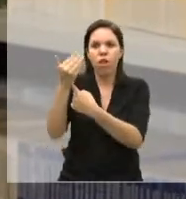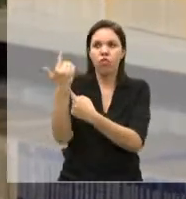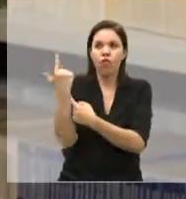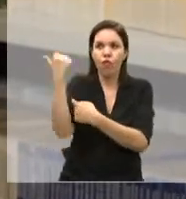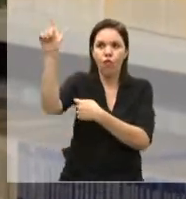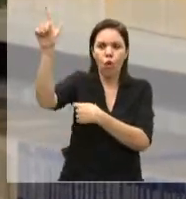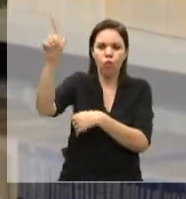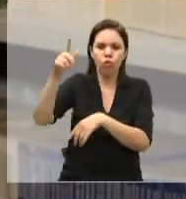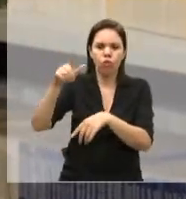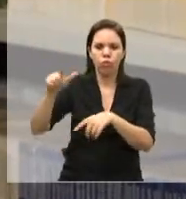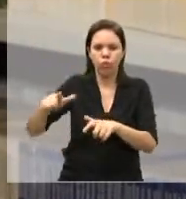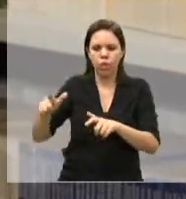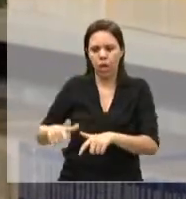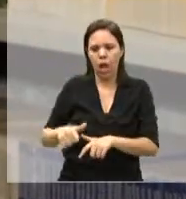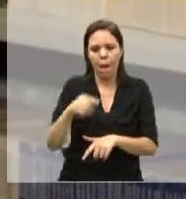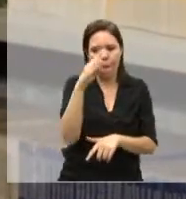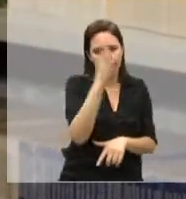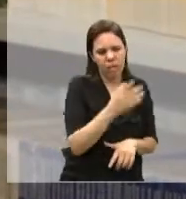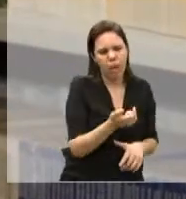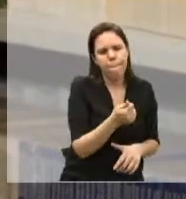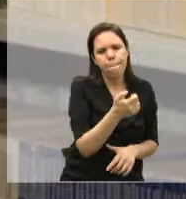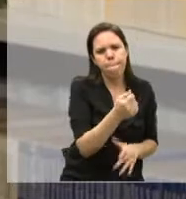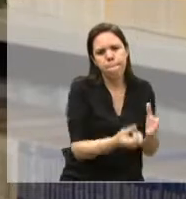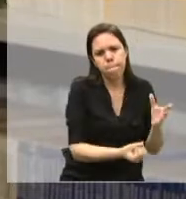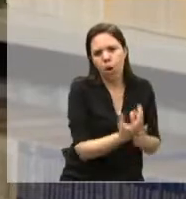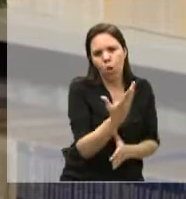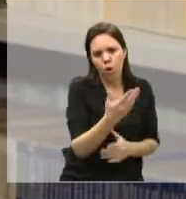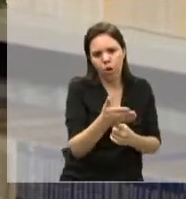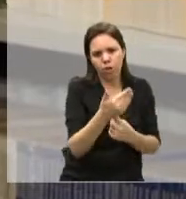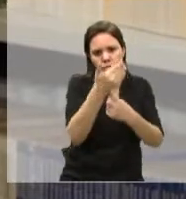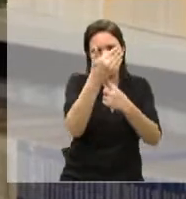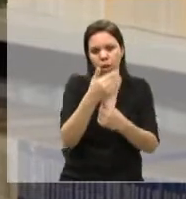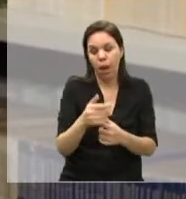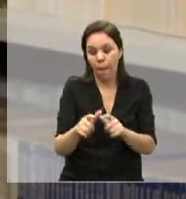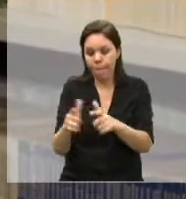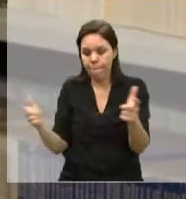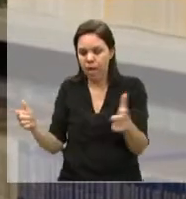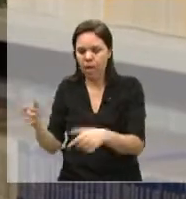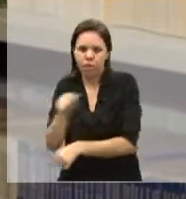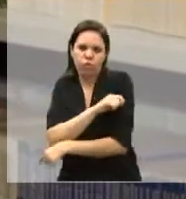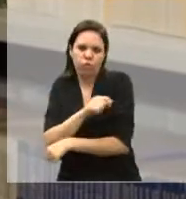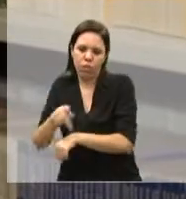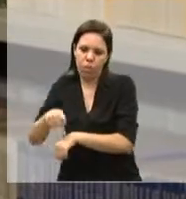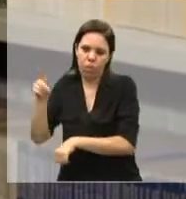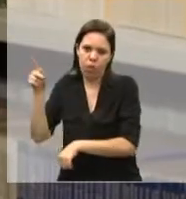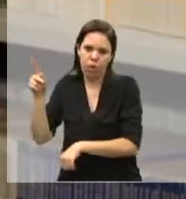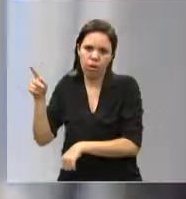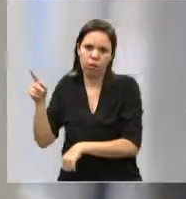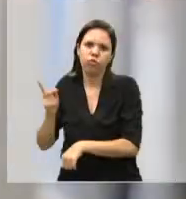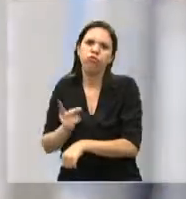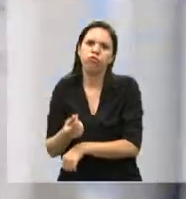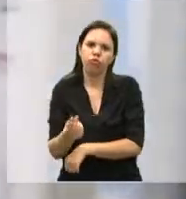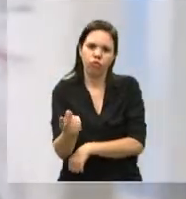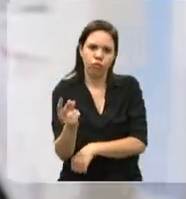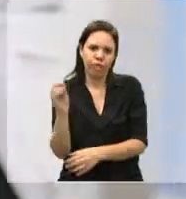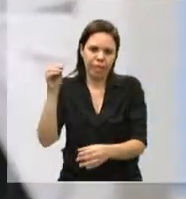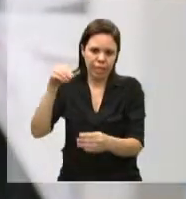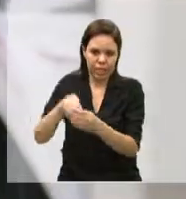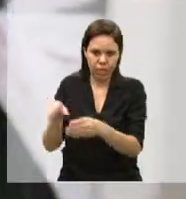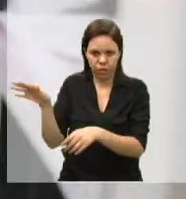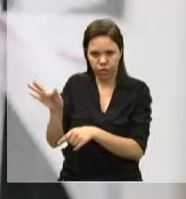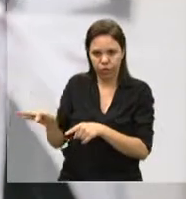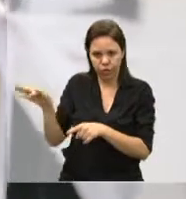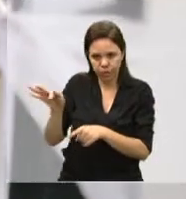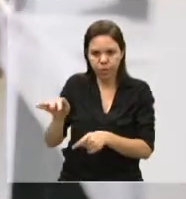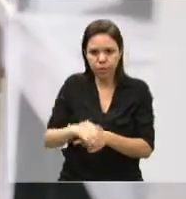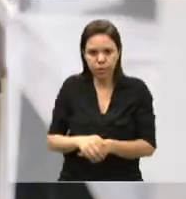O Brasil inova muito pouco. A maioria dos nossos alunos de pós-graduação, eles continuam dentro das